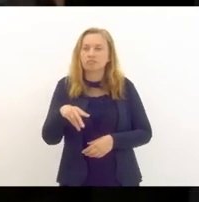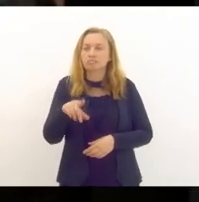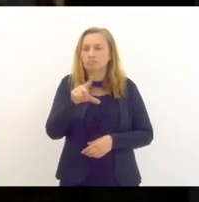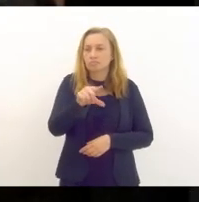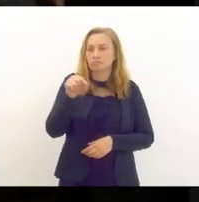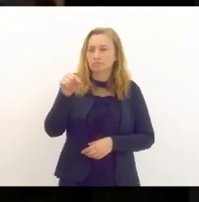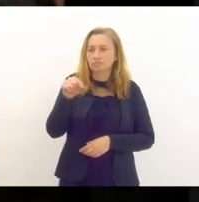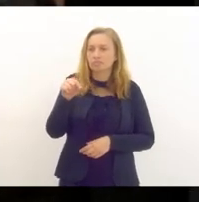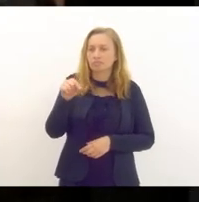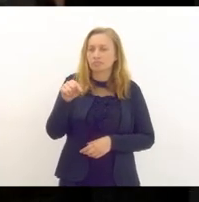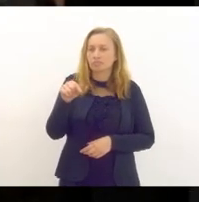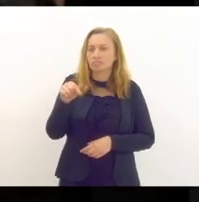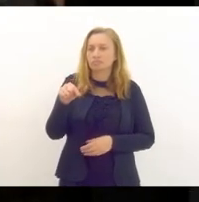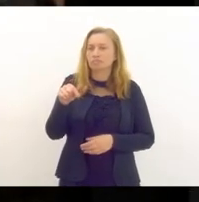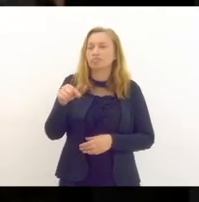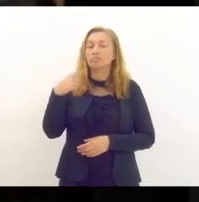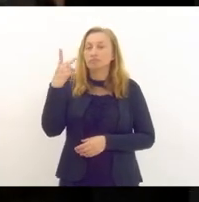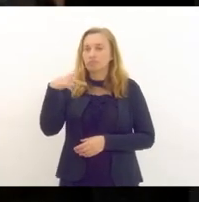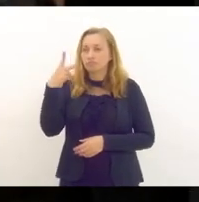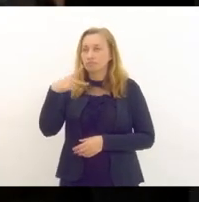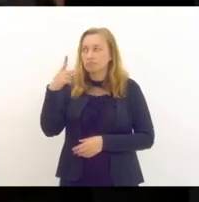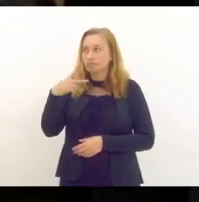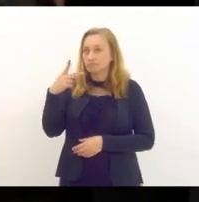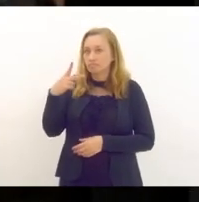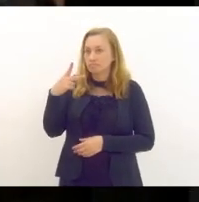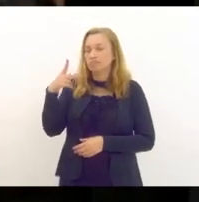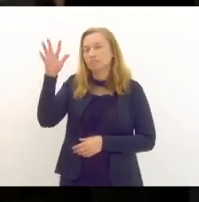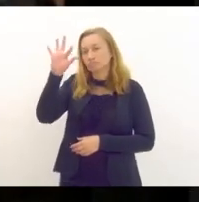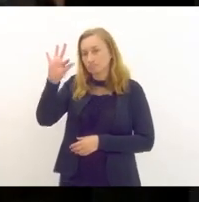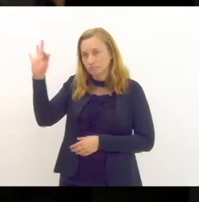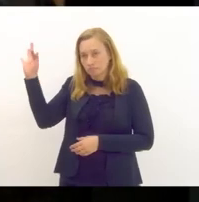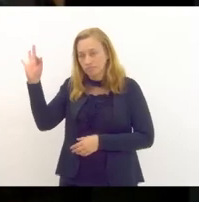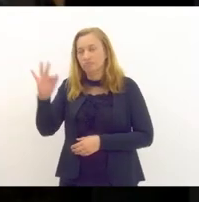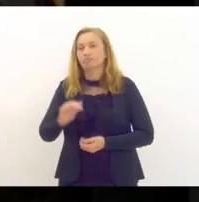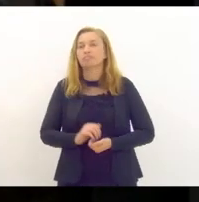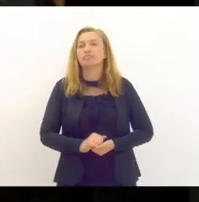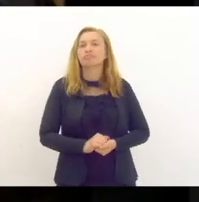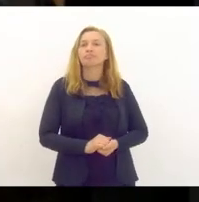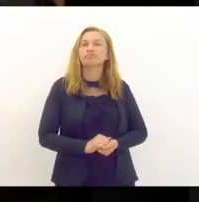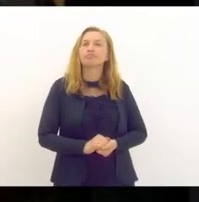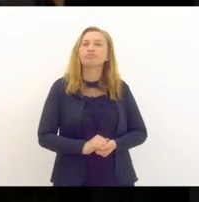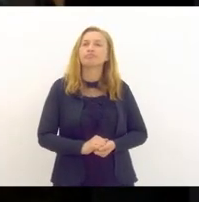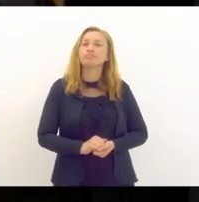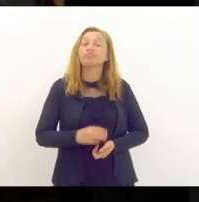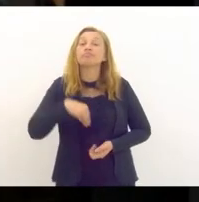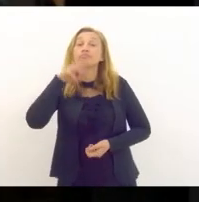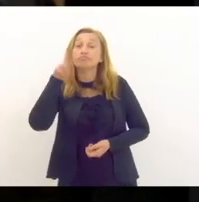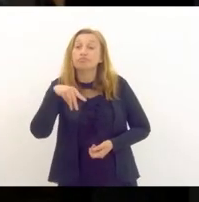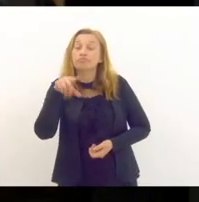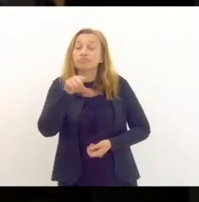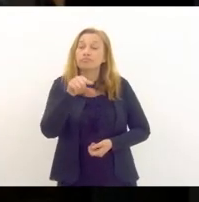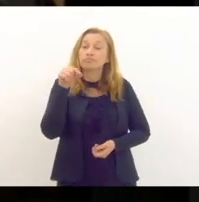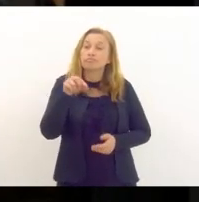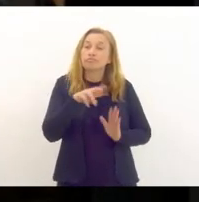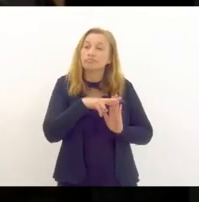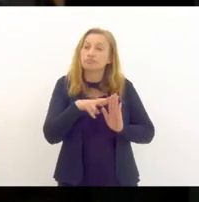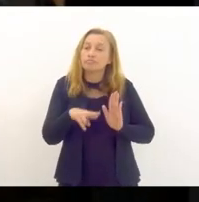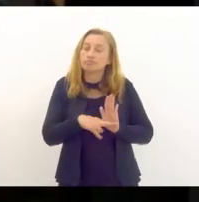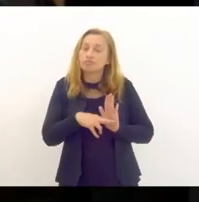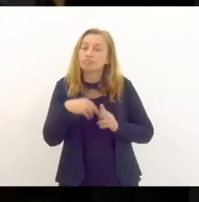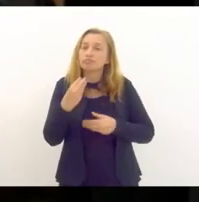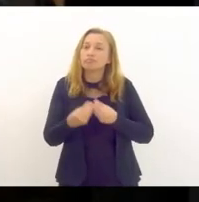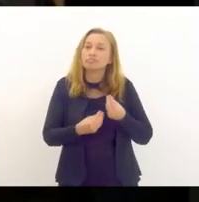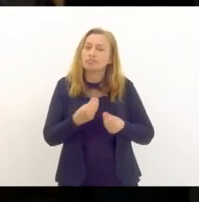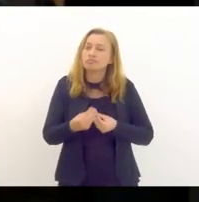não foi uma canetada foi o Parlamento quem definiu isso quem definiu a regra de como se